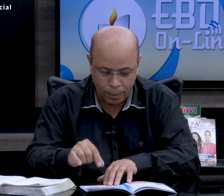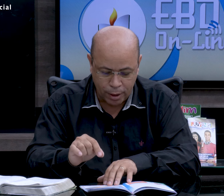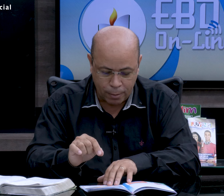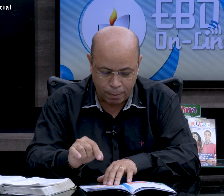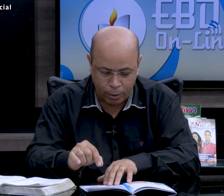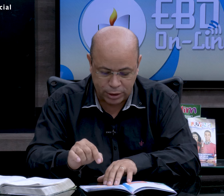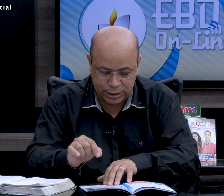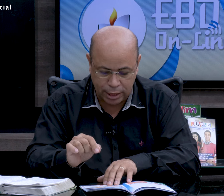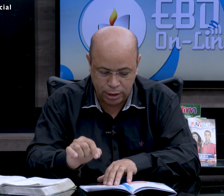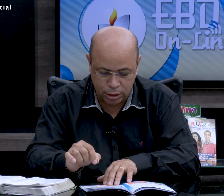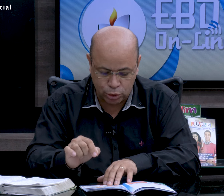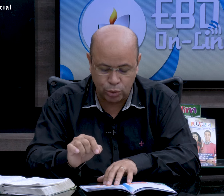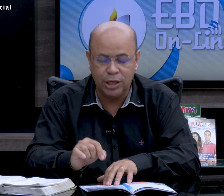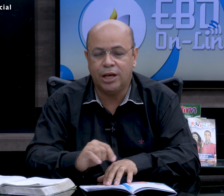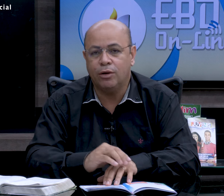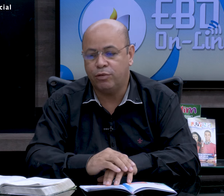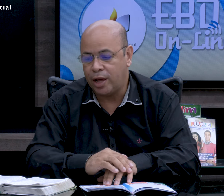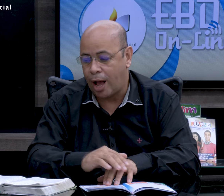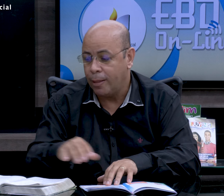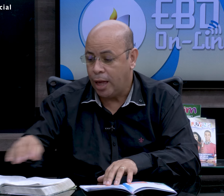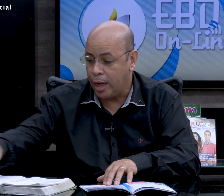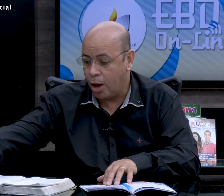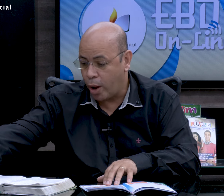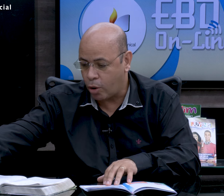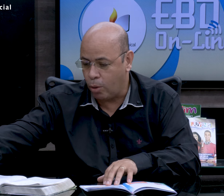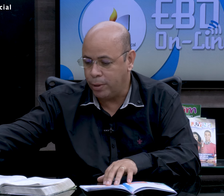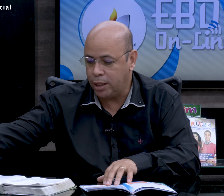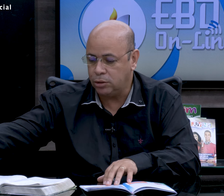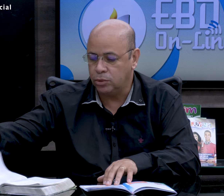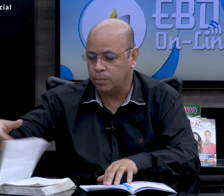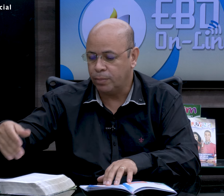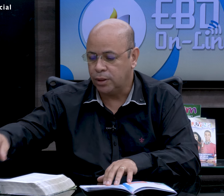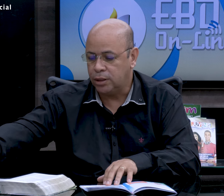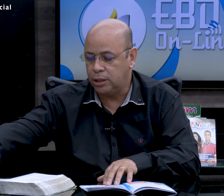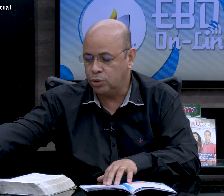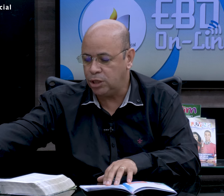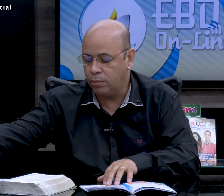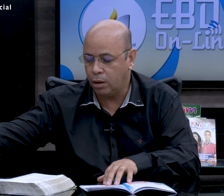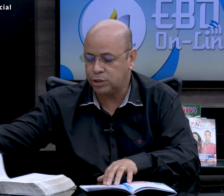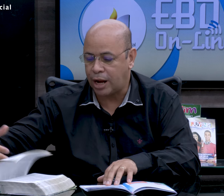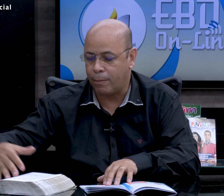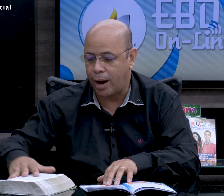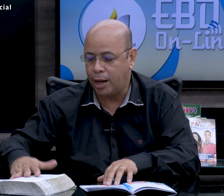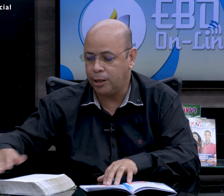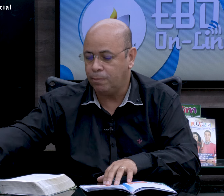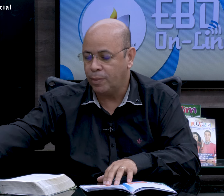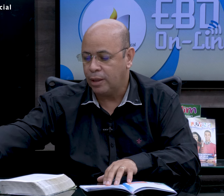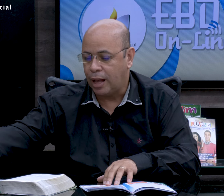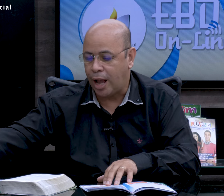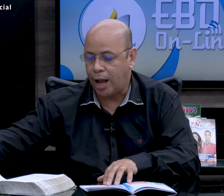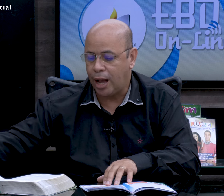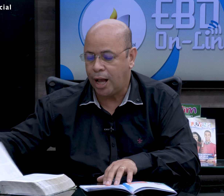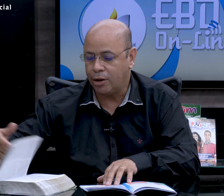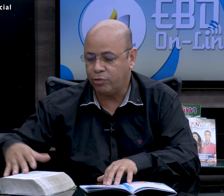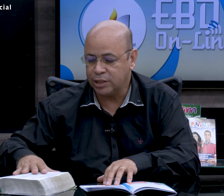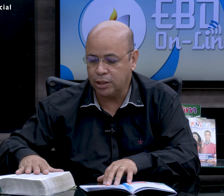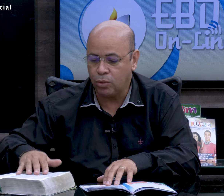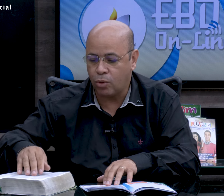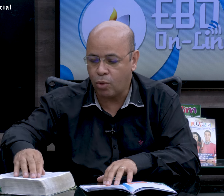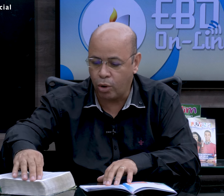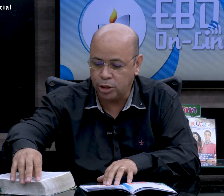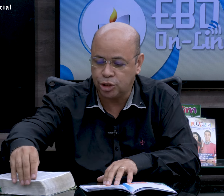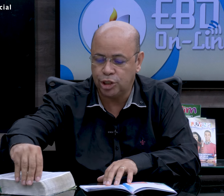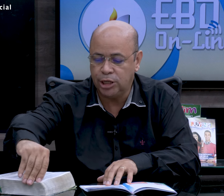senhor pois sem isso ninguém o Verá Eu recomendo que os irmãos trabalhem a